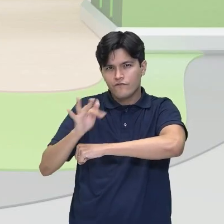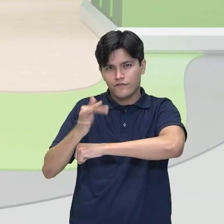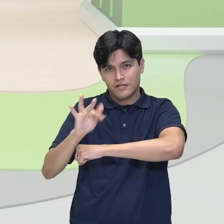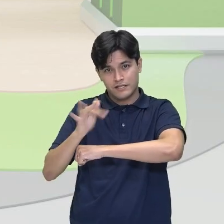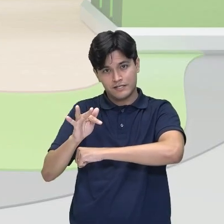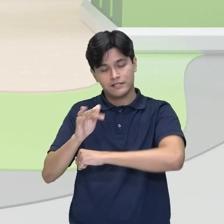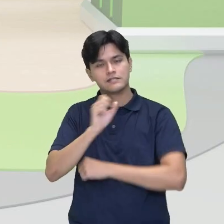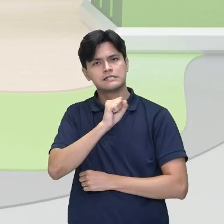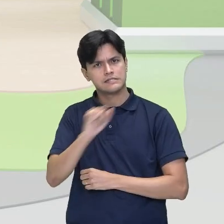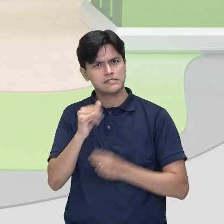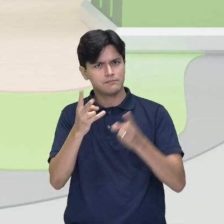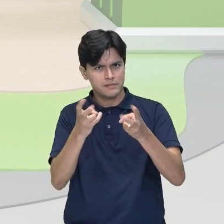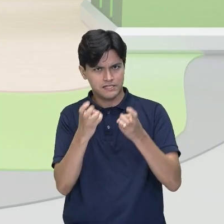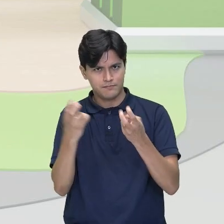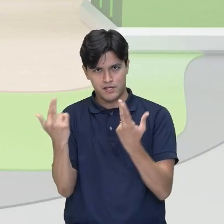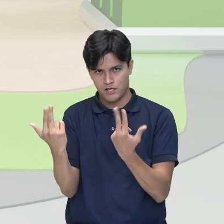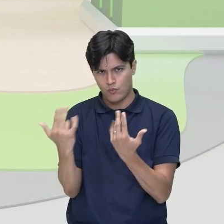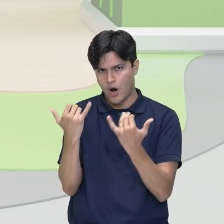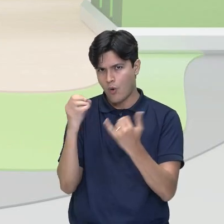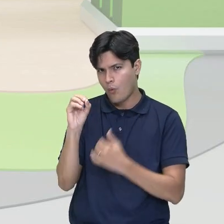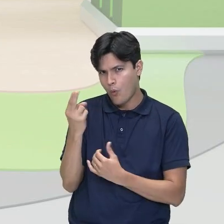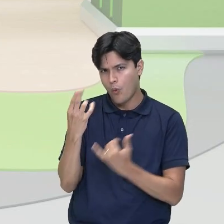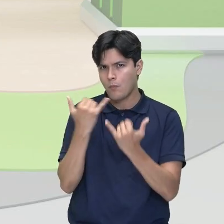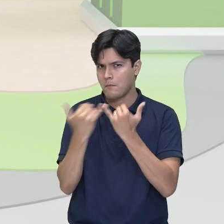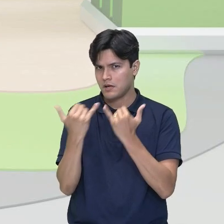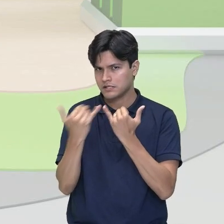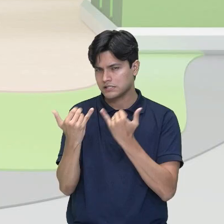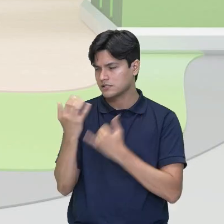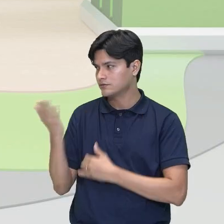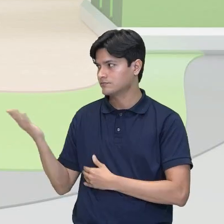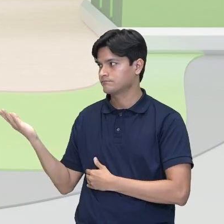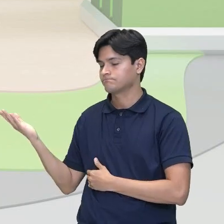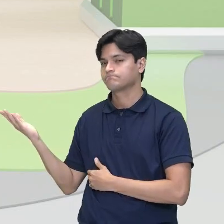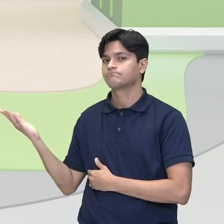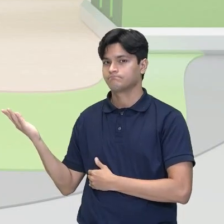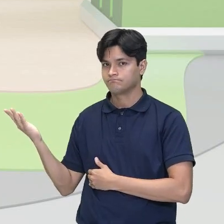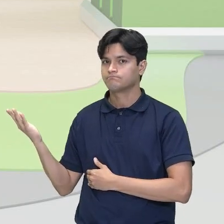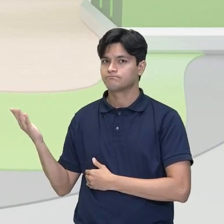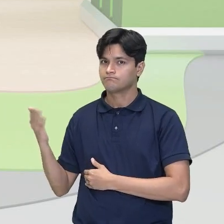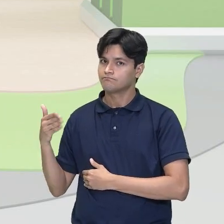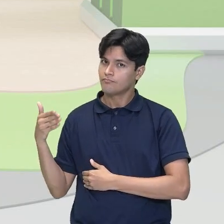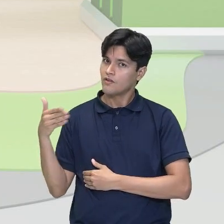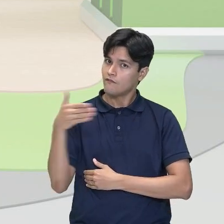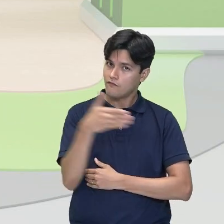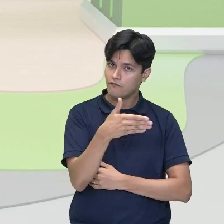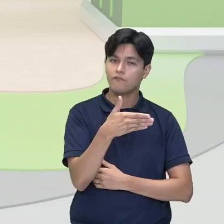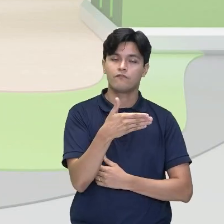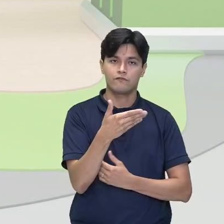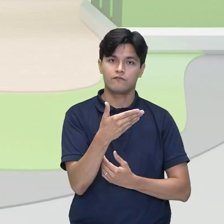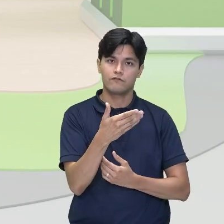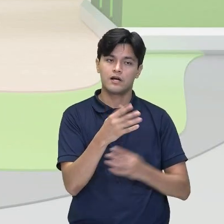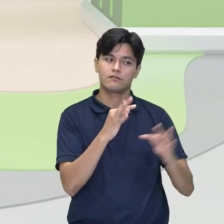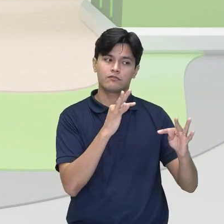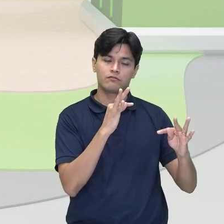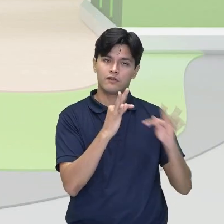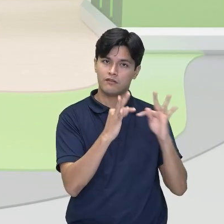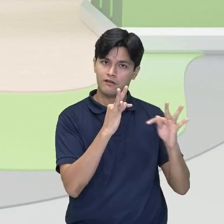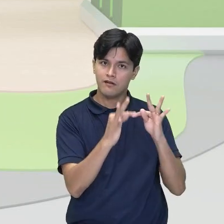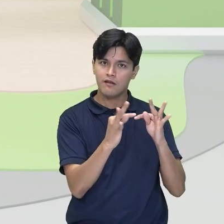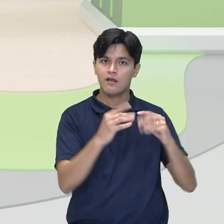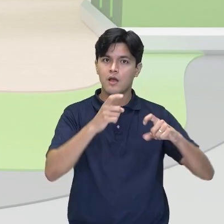lesão, é um ferimento, busque sempre exames médicos para